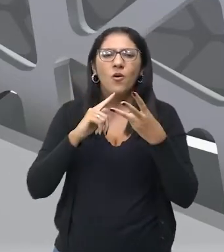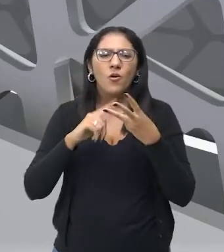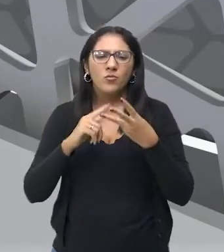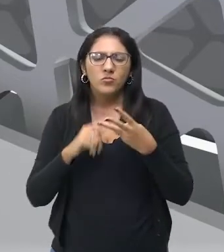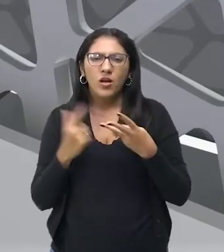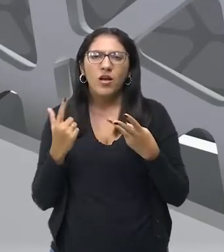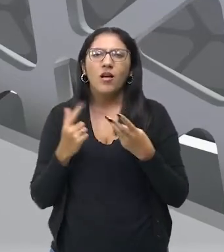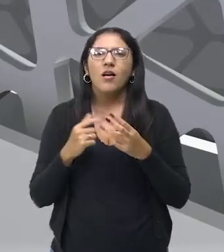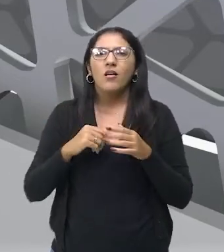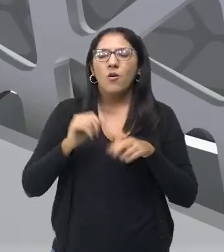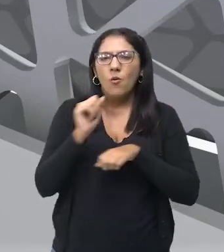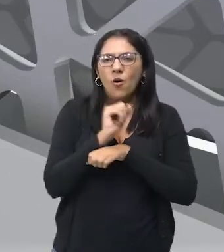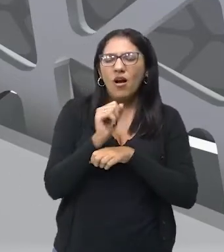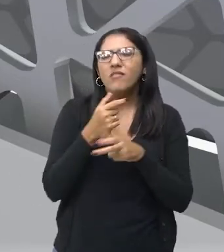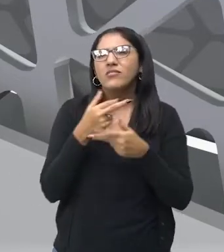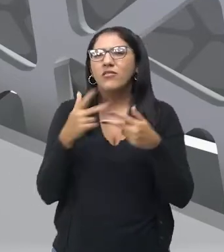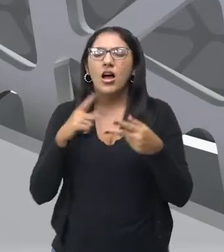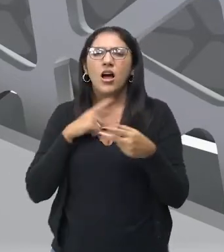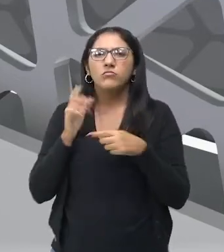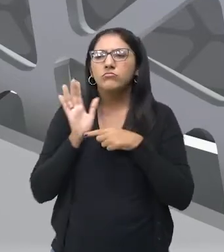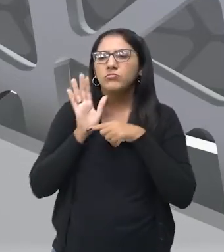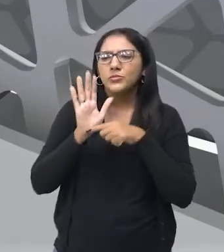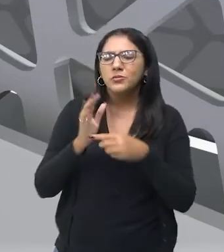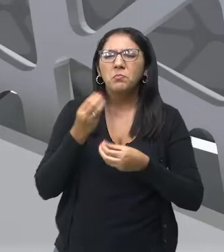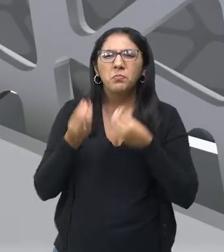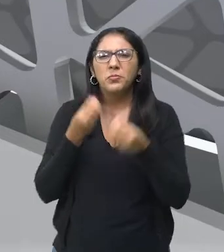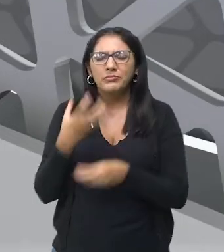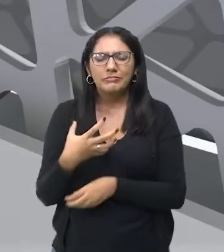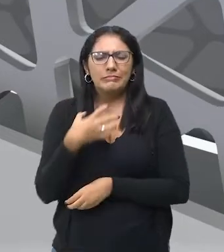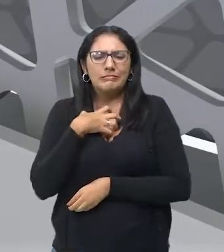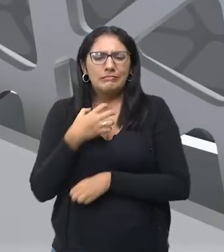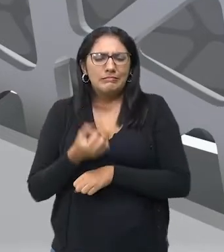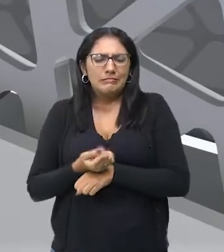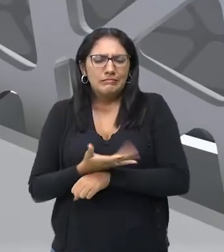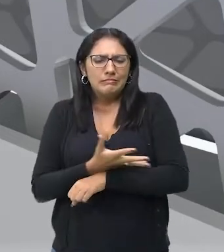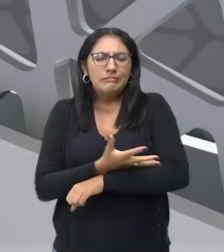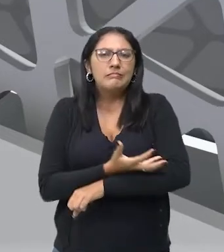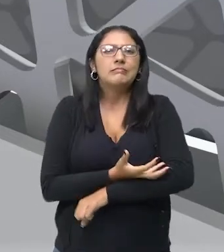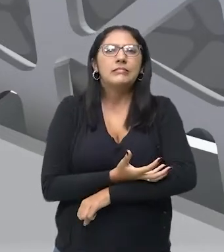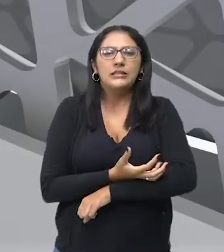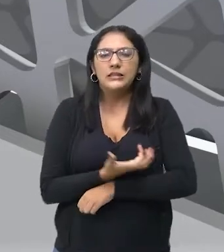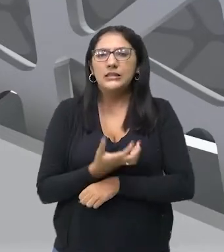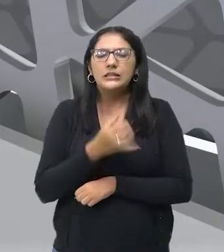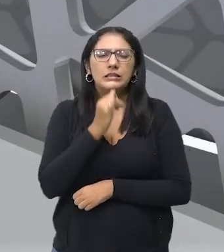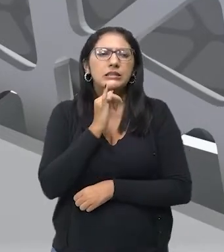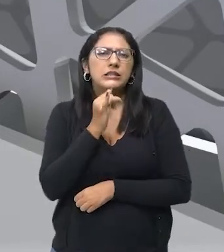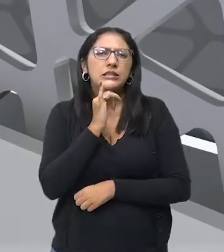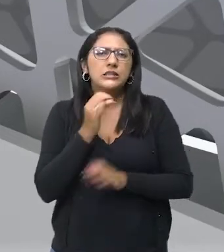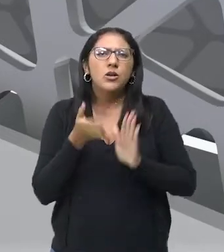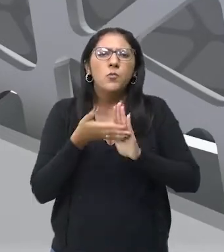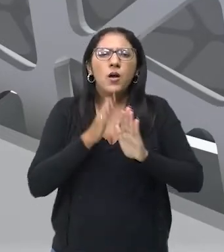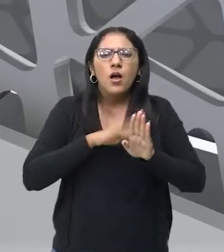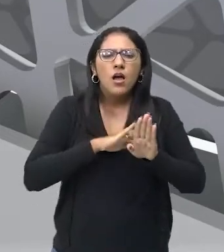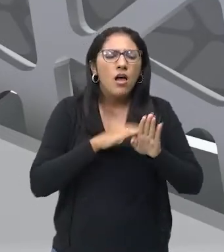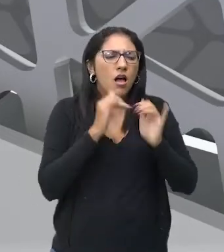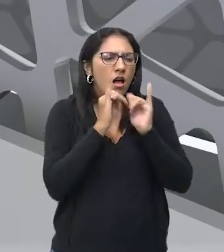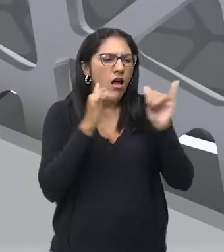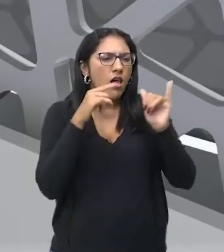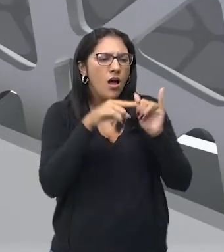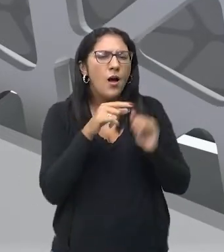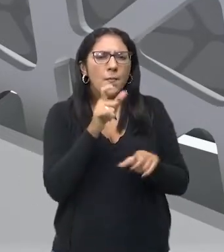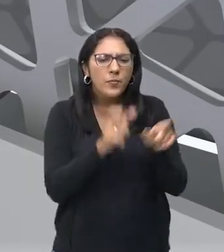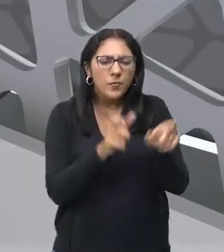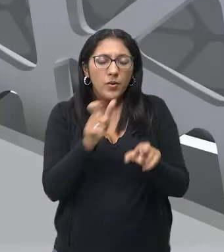imprimir uma excessiva emoção, quase como que querendo que quem está assistindo também sinta essa